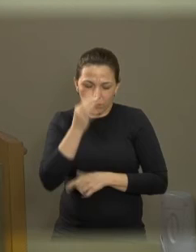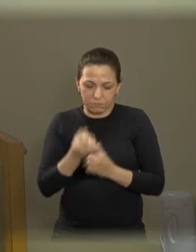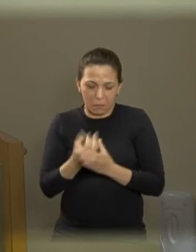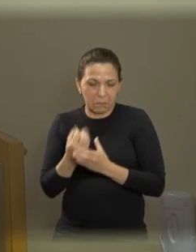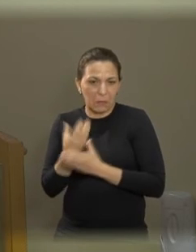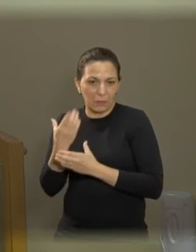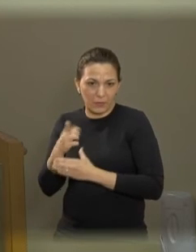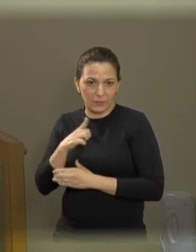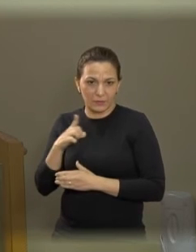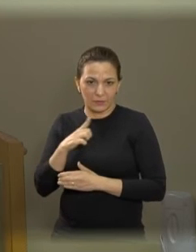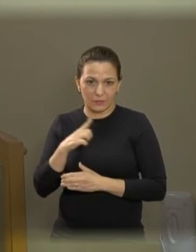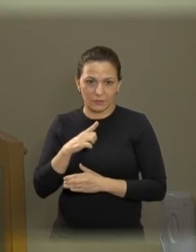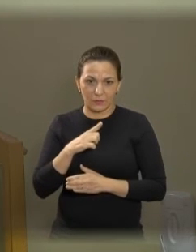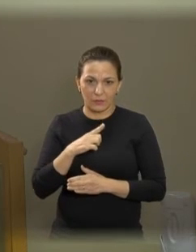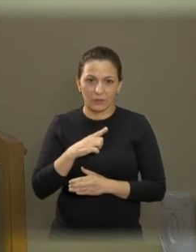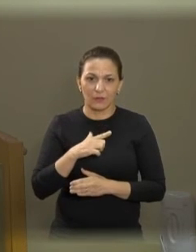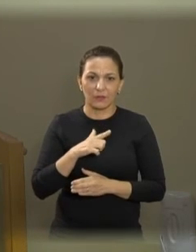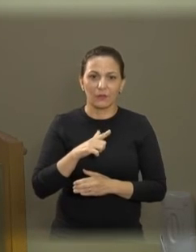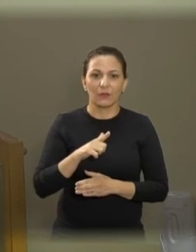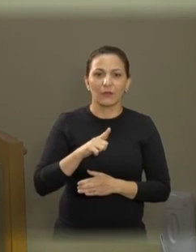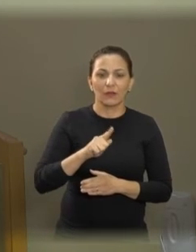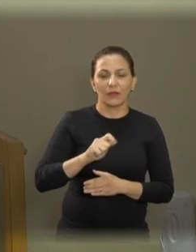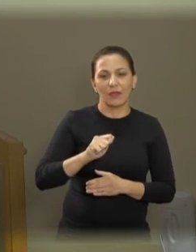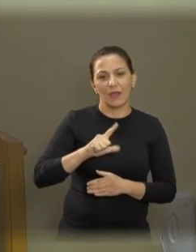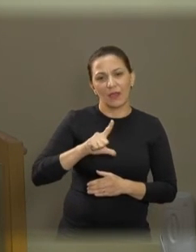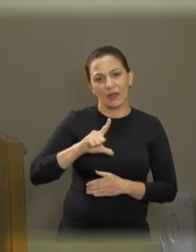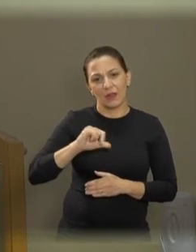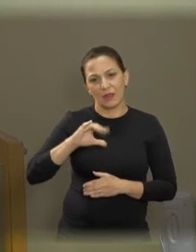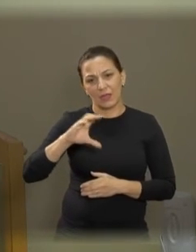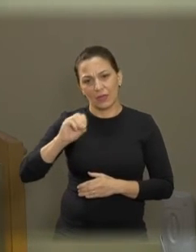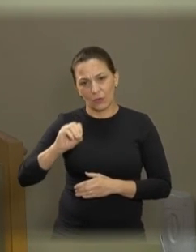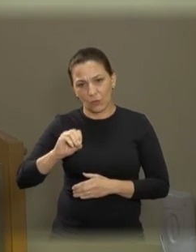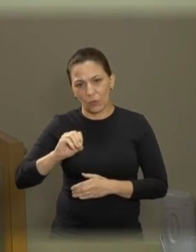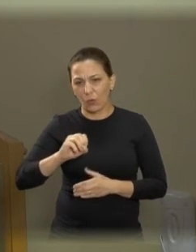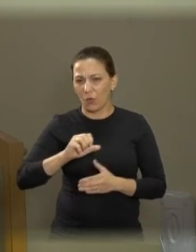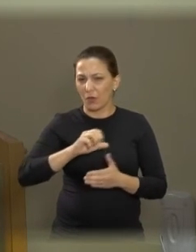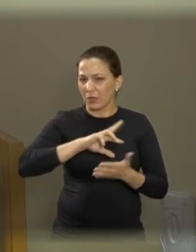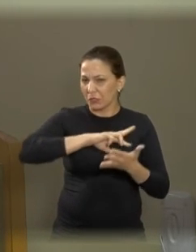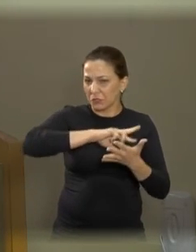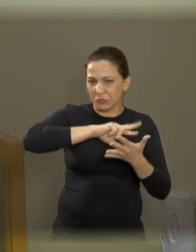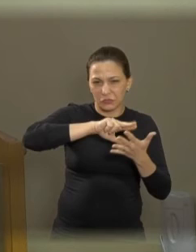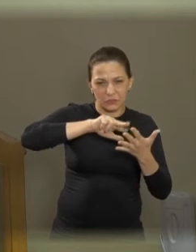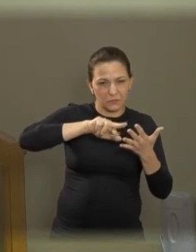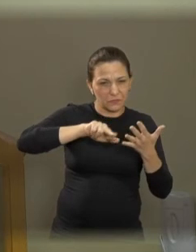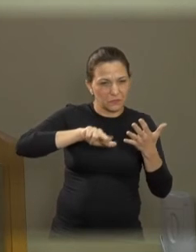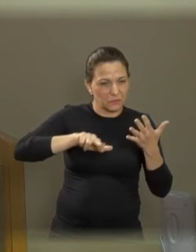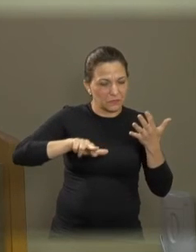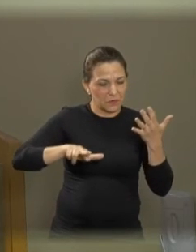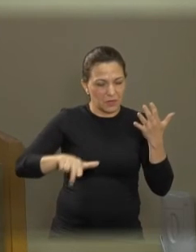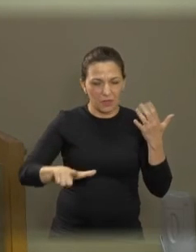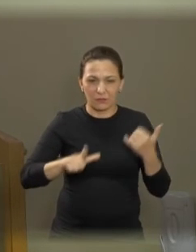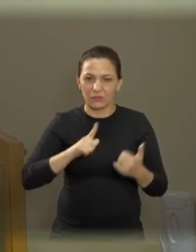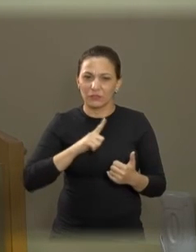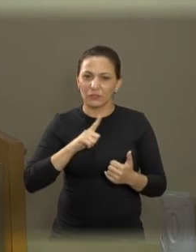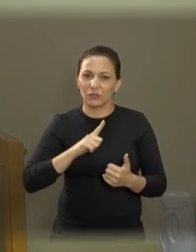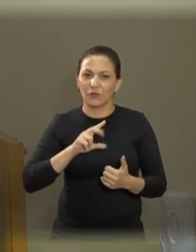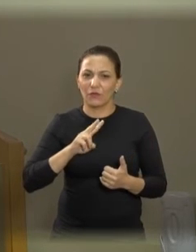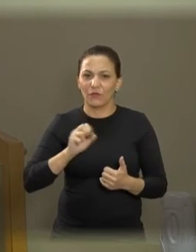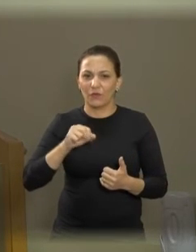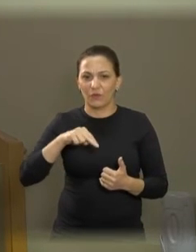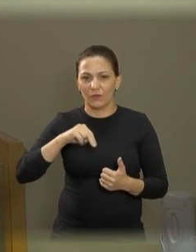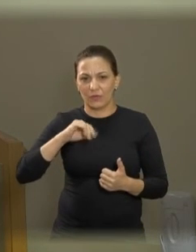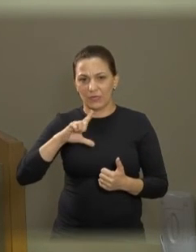E esses ácidos fenólicos têm o ácido gálico, o ácido cafeico, ácido gentísico,